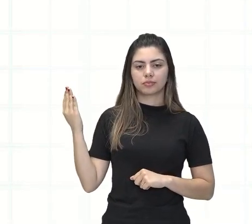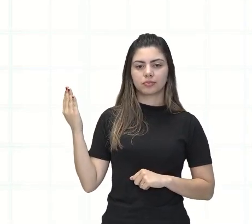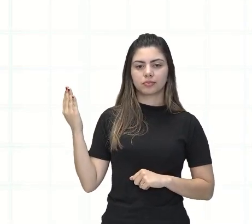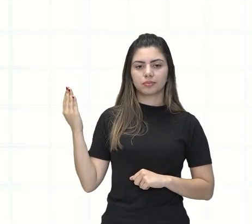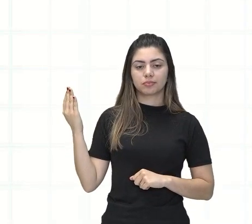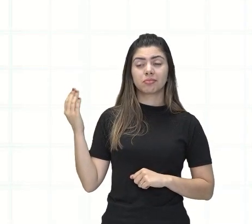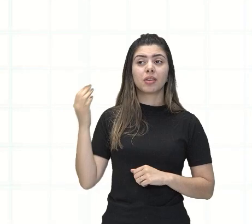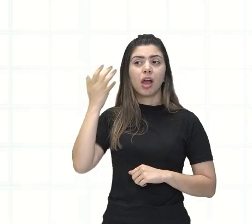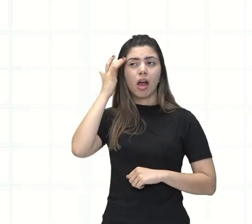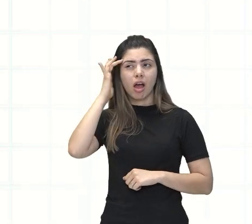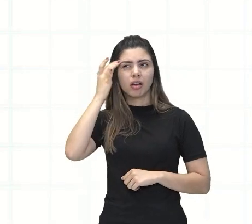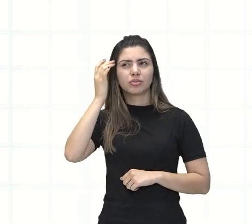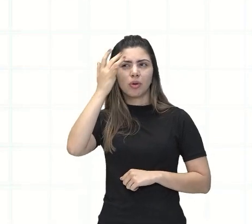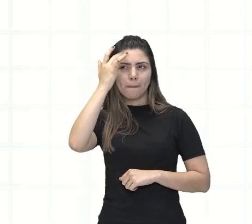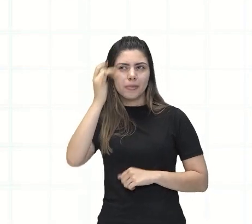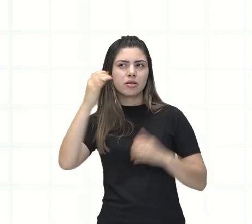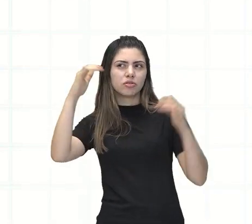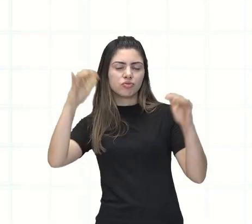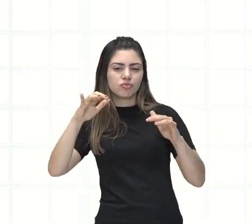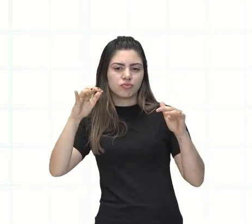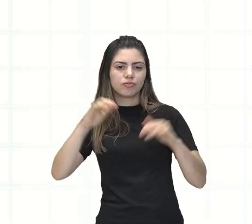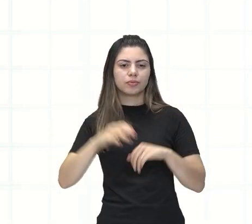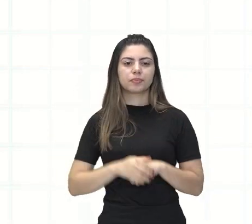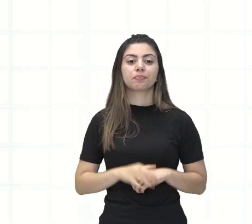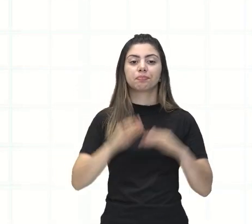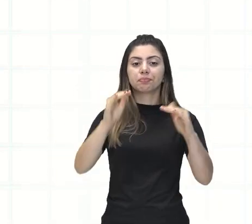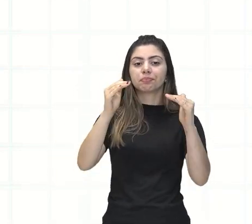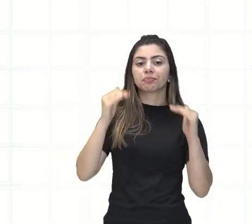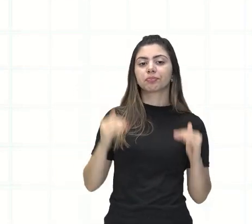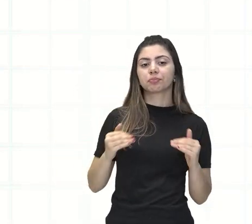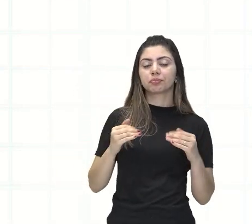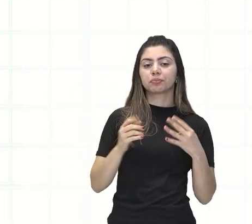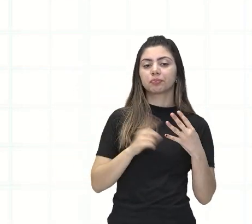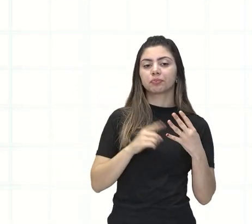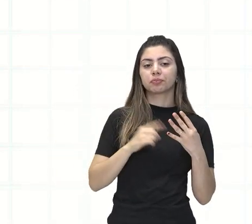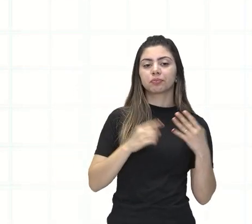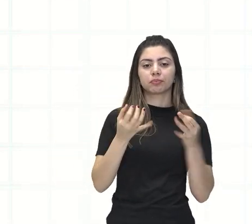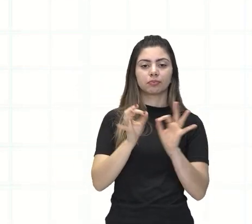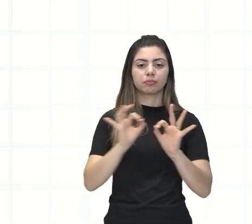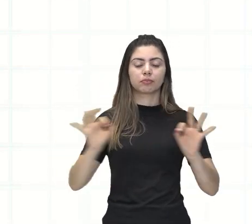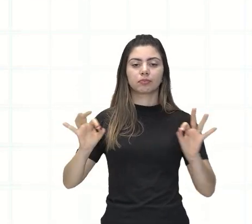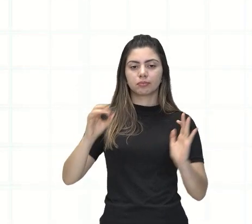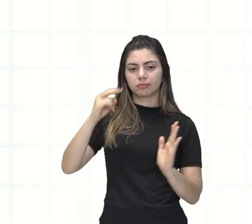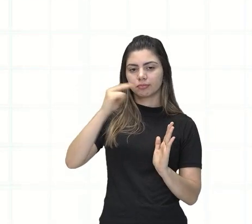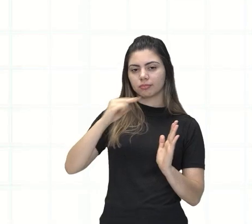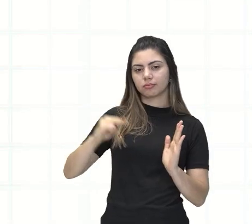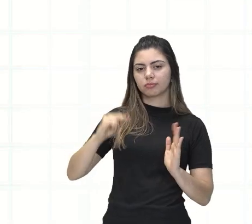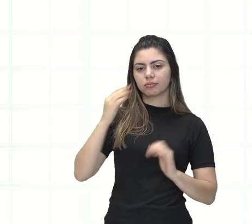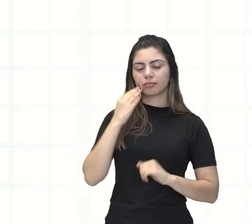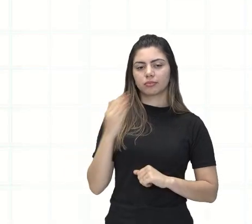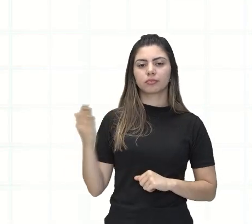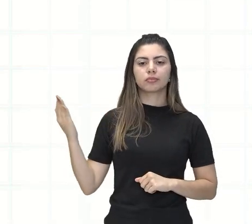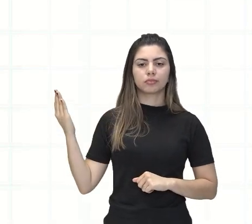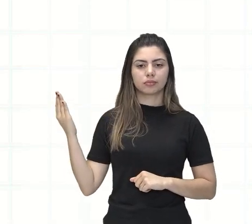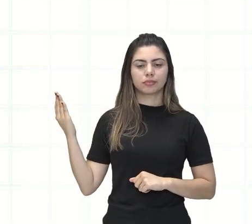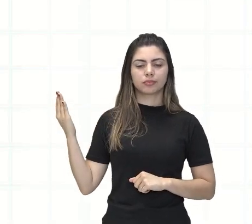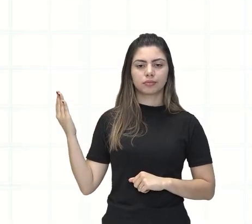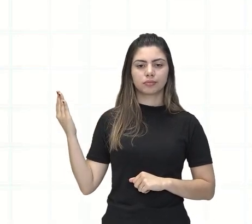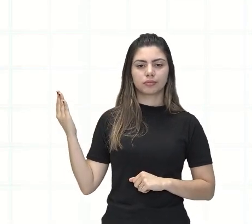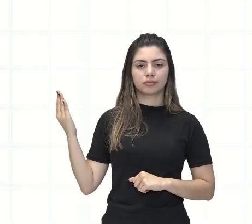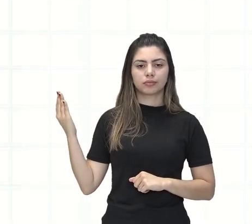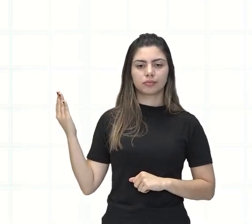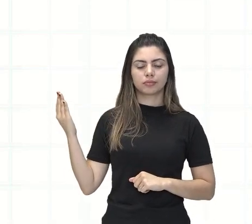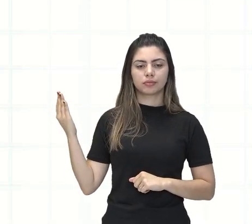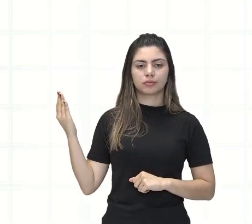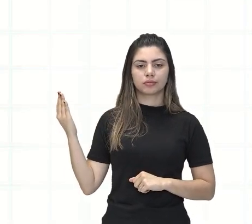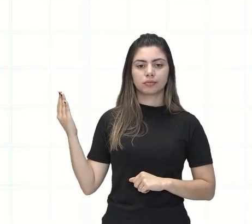chover amanhã. E aqui, look at the sky. It's going to rain soon.